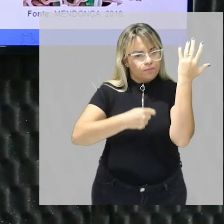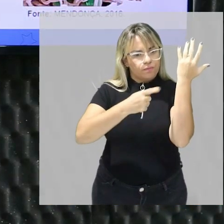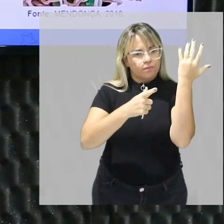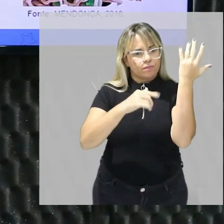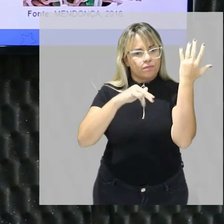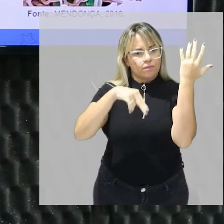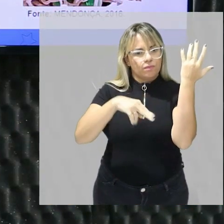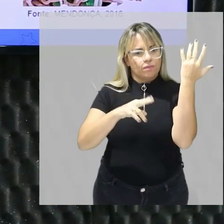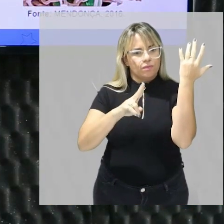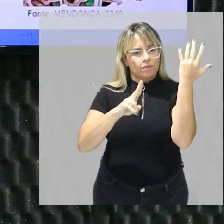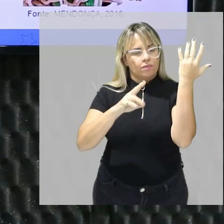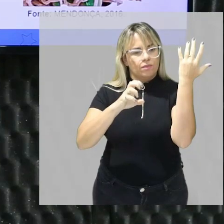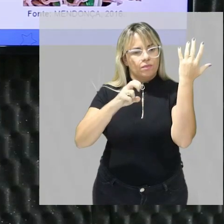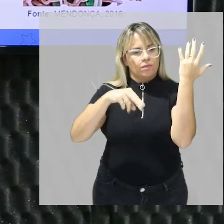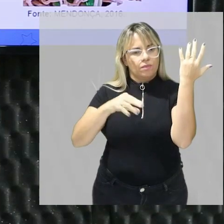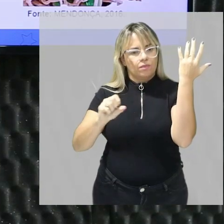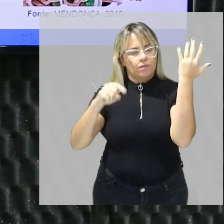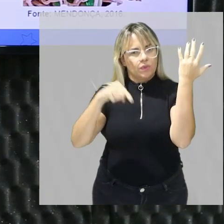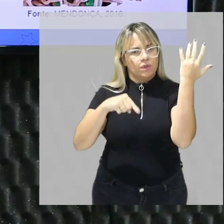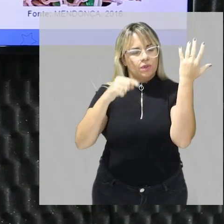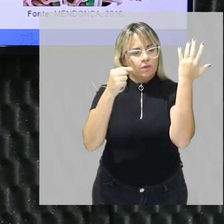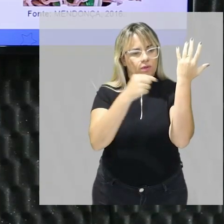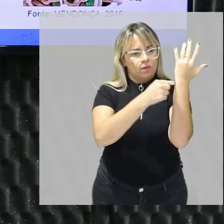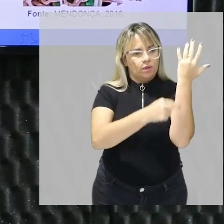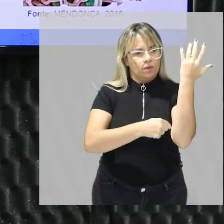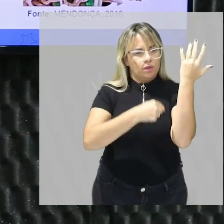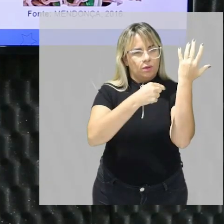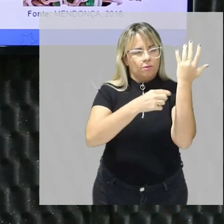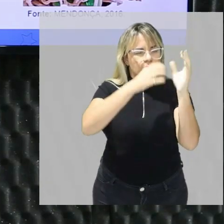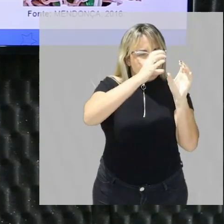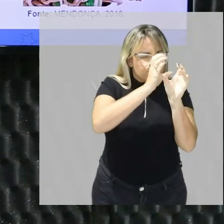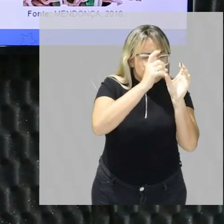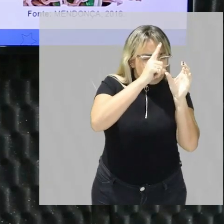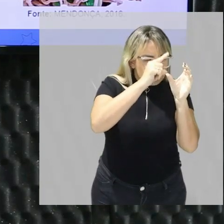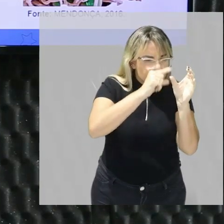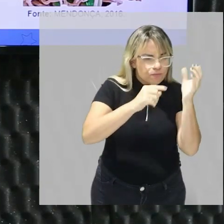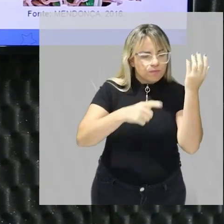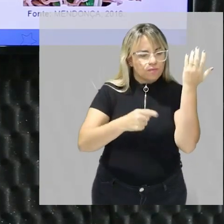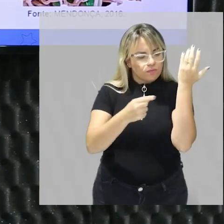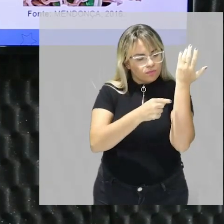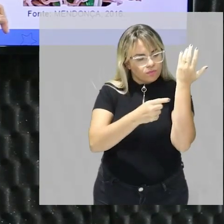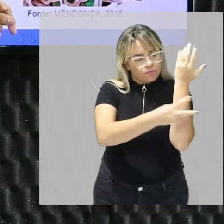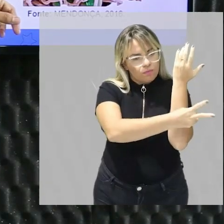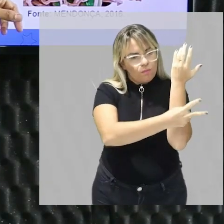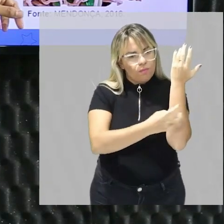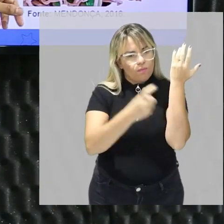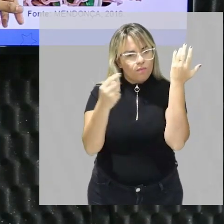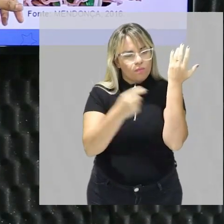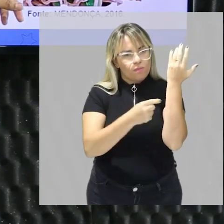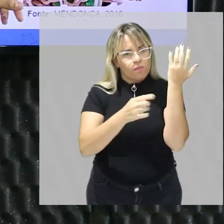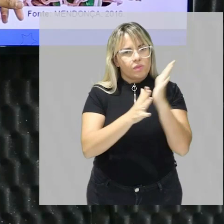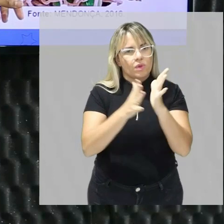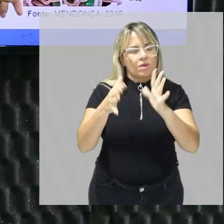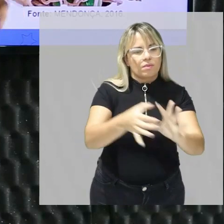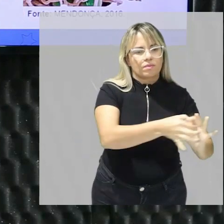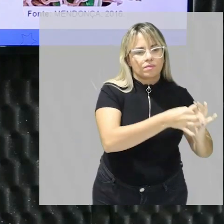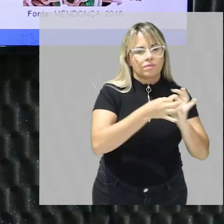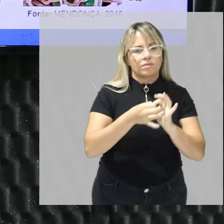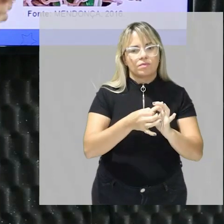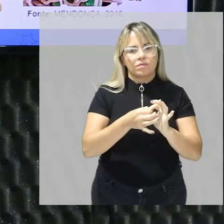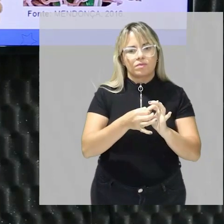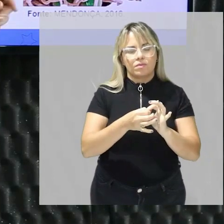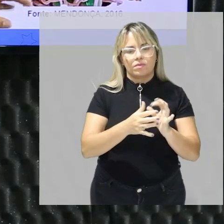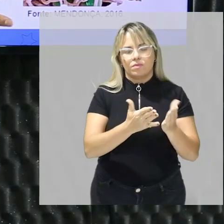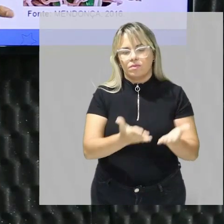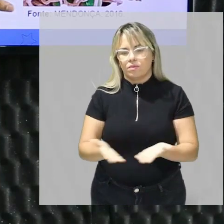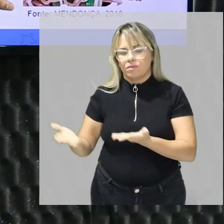essas estruturas aqui. Se você analisar microscopicamente, você vai perceber que os líquens são uniões,